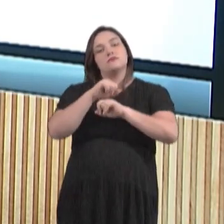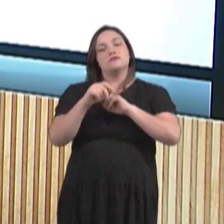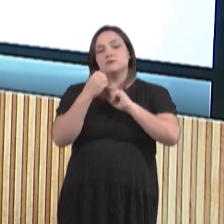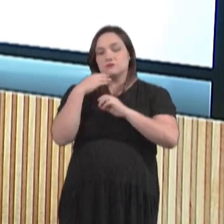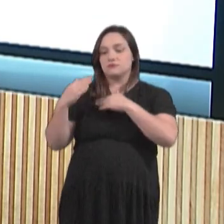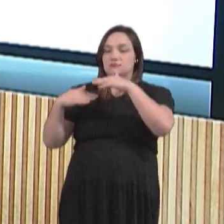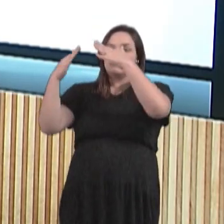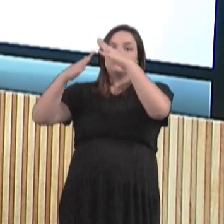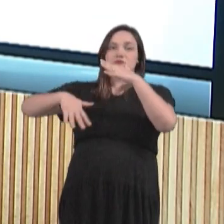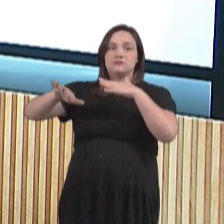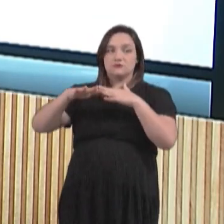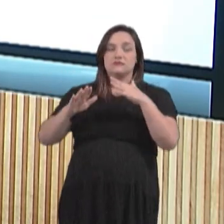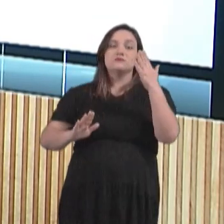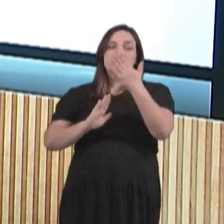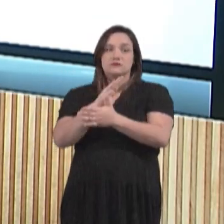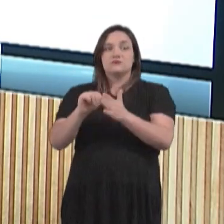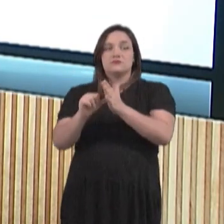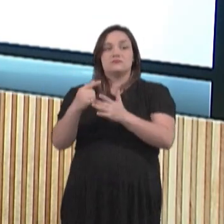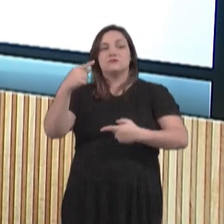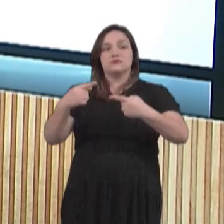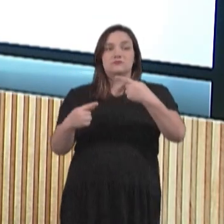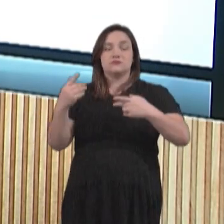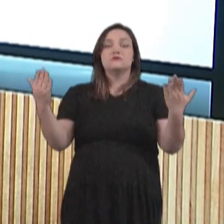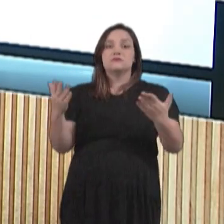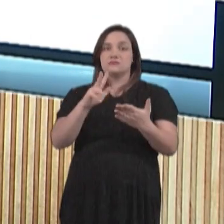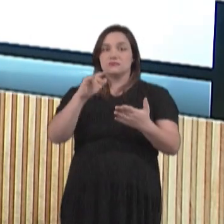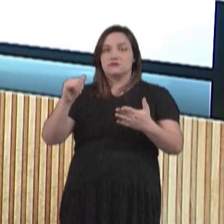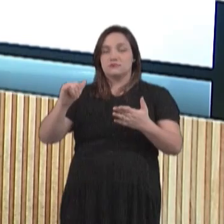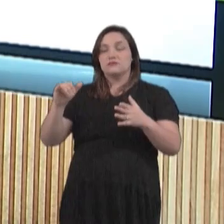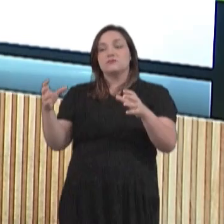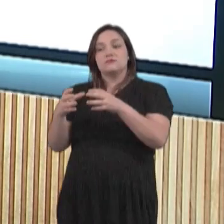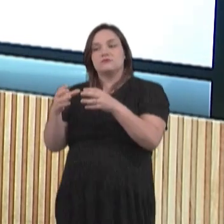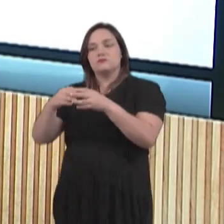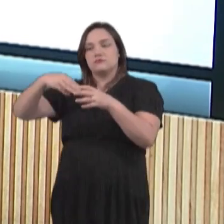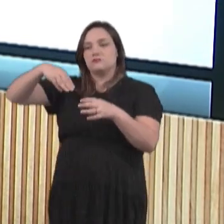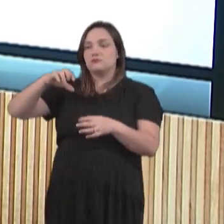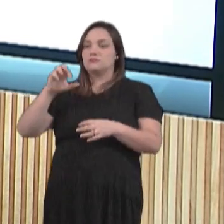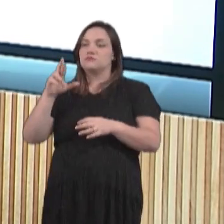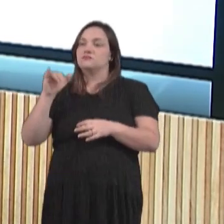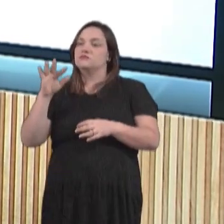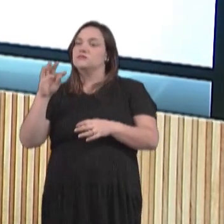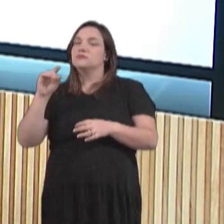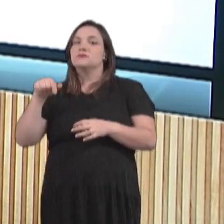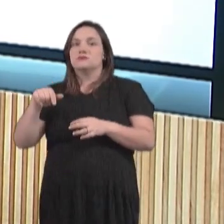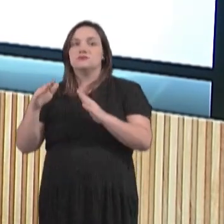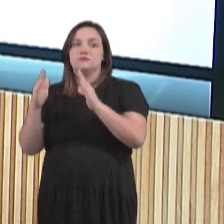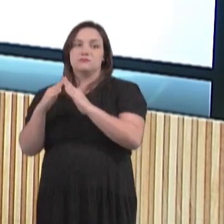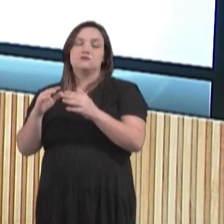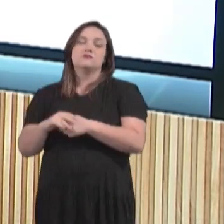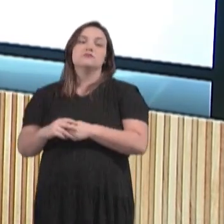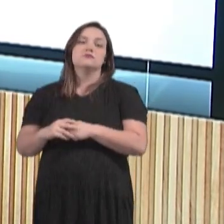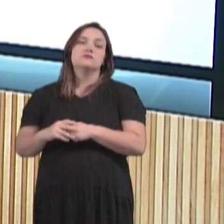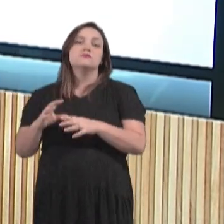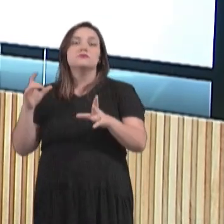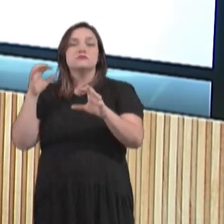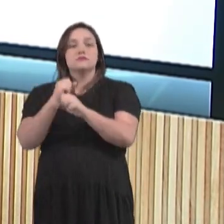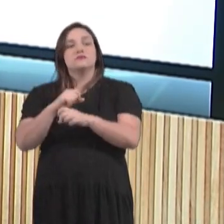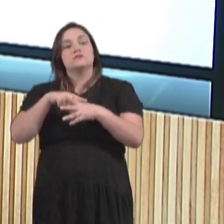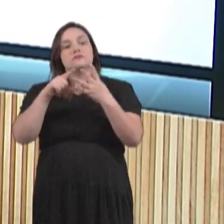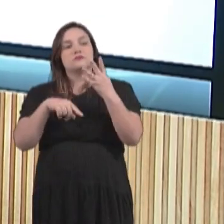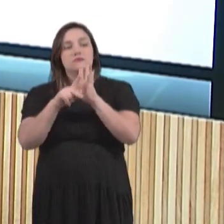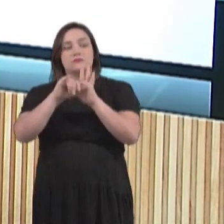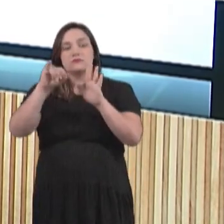desenvolvimento da região. Matéria, então, aprovada em primeira discussão, vai agora para análise das comissões de mérito da Casa. Esses, então, foram os